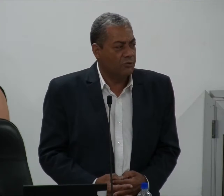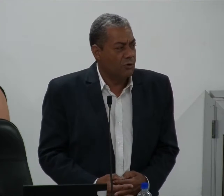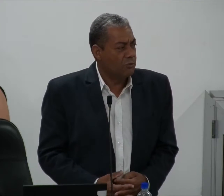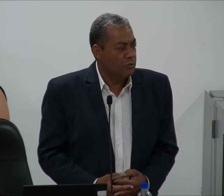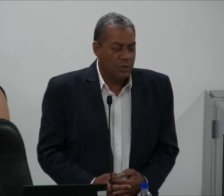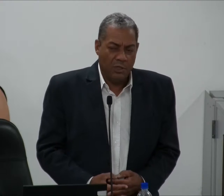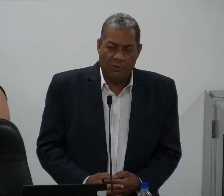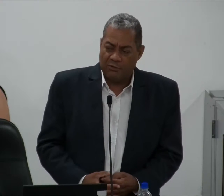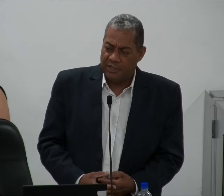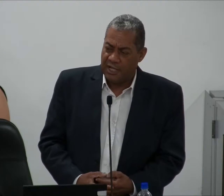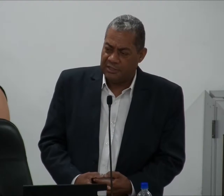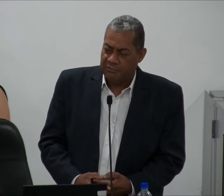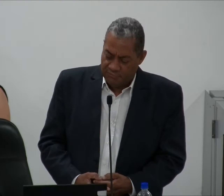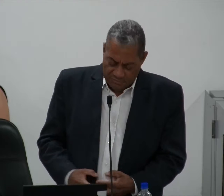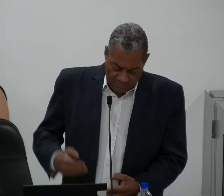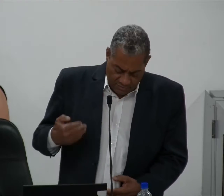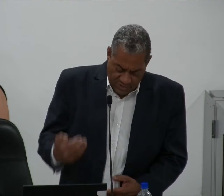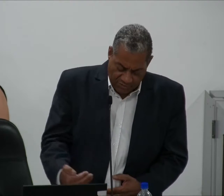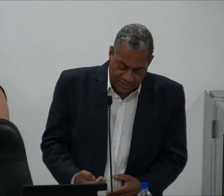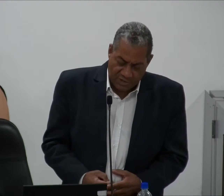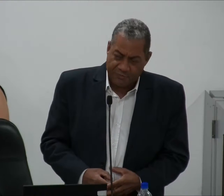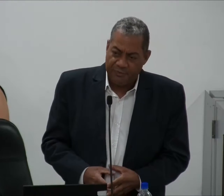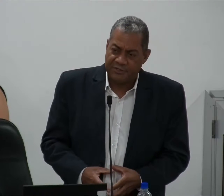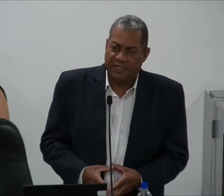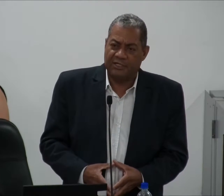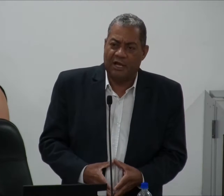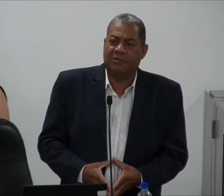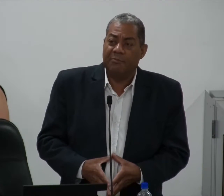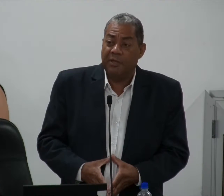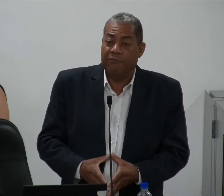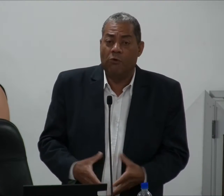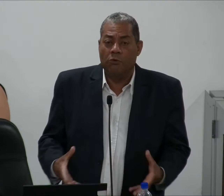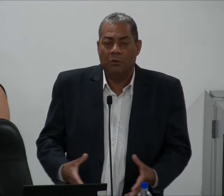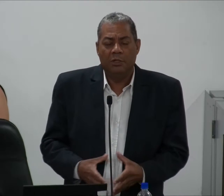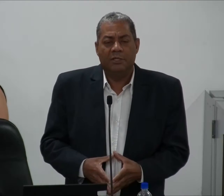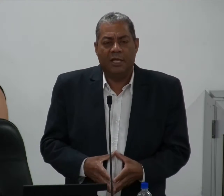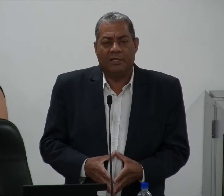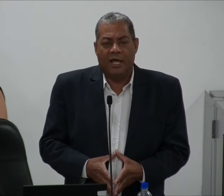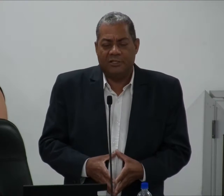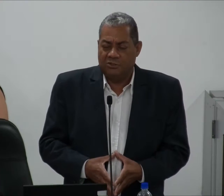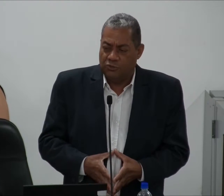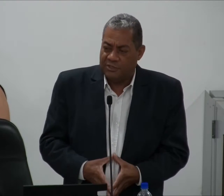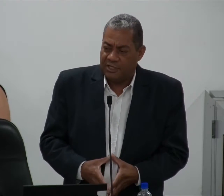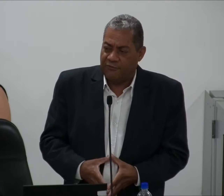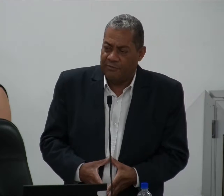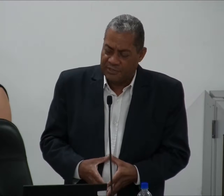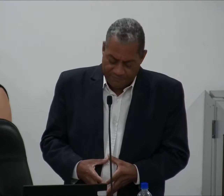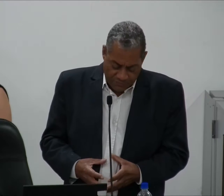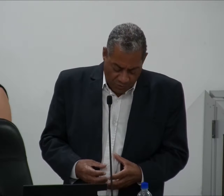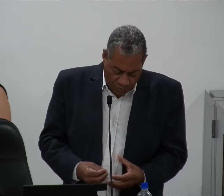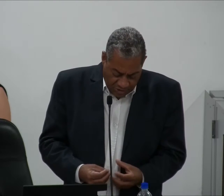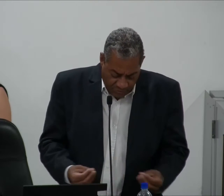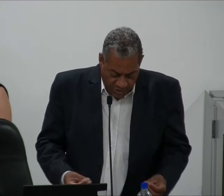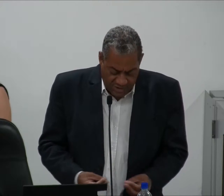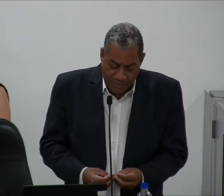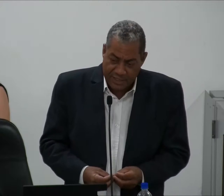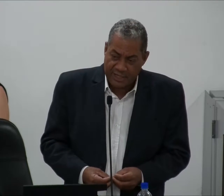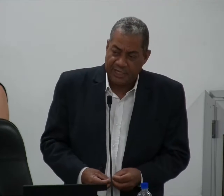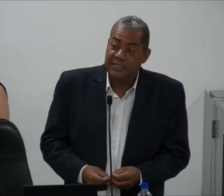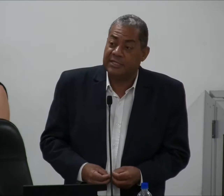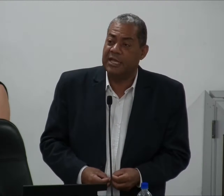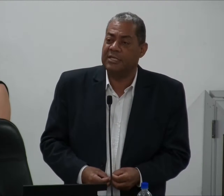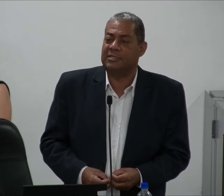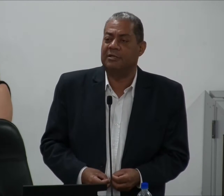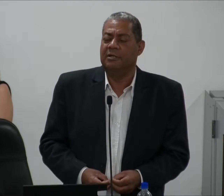2 anos vindouro, eu na condição de primeiro secretário, também vou tentar, de todas as formas, contribuir de